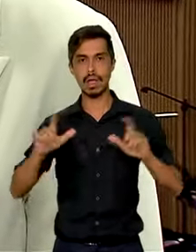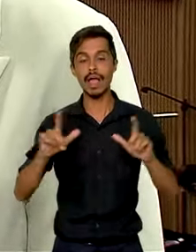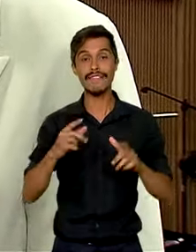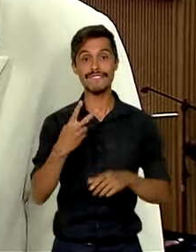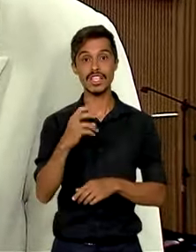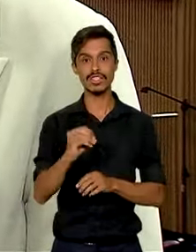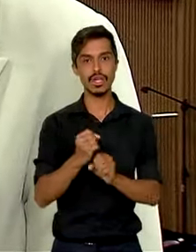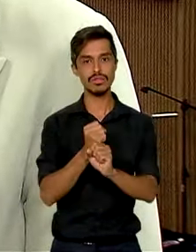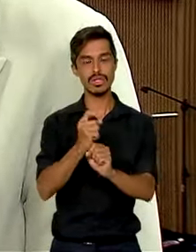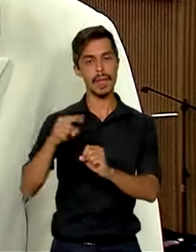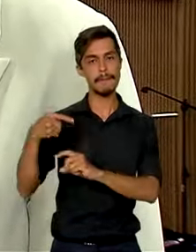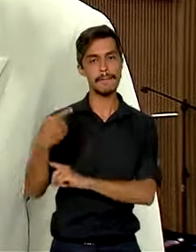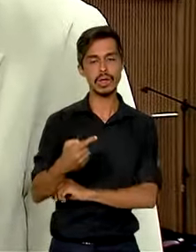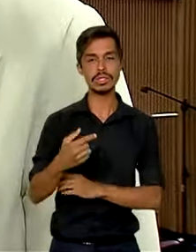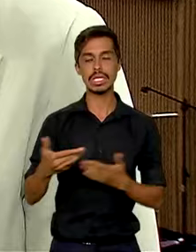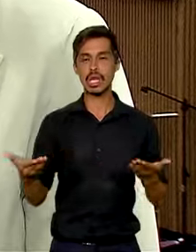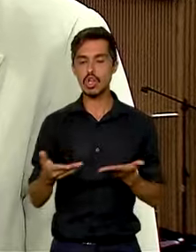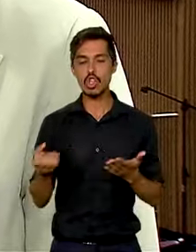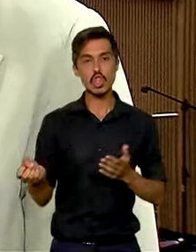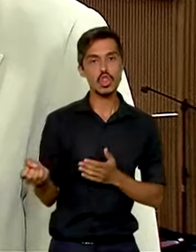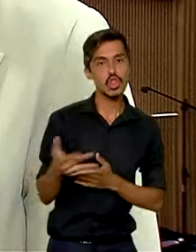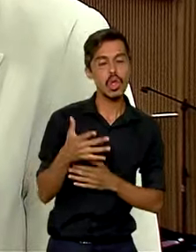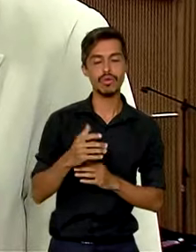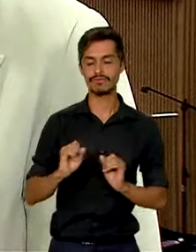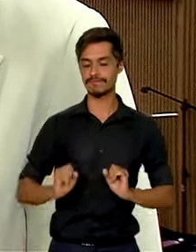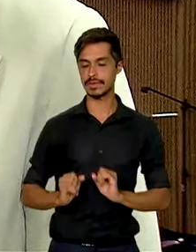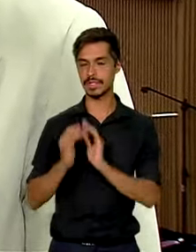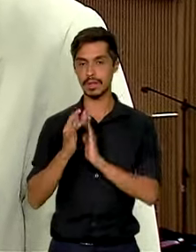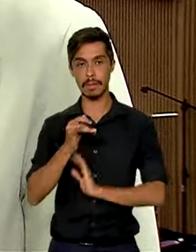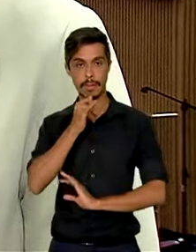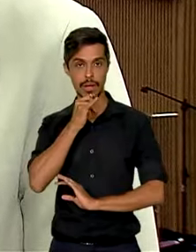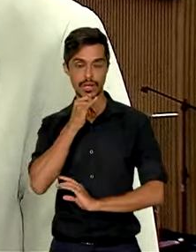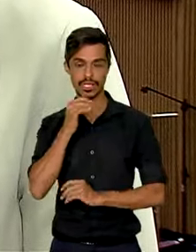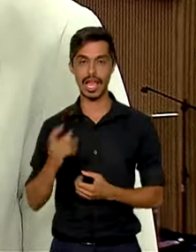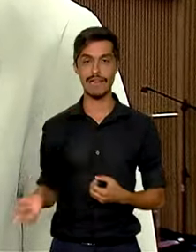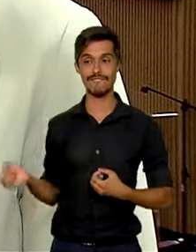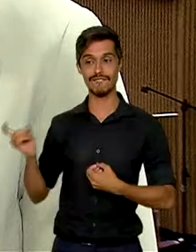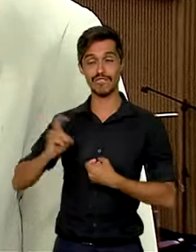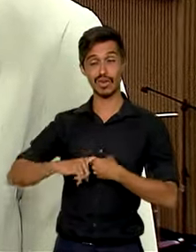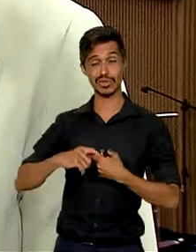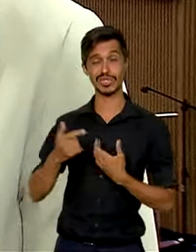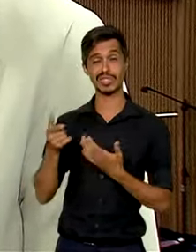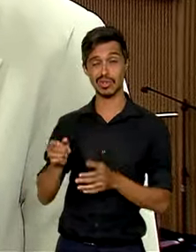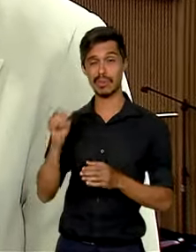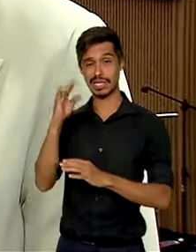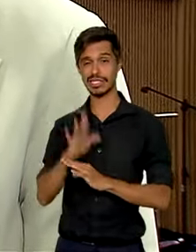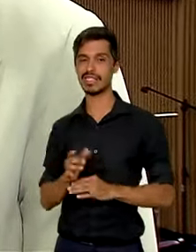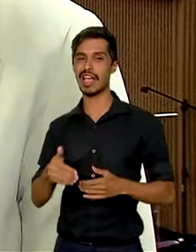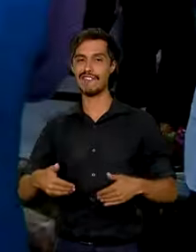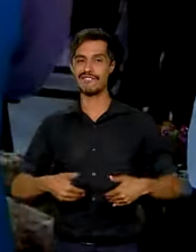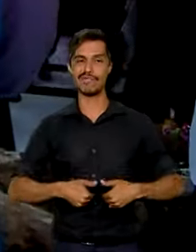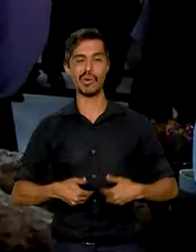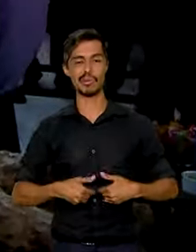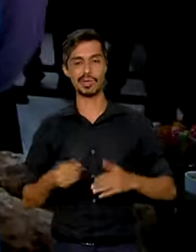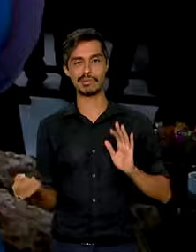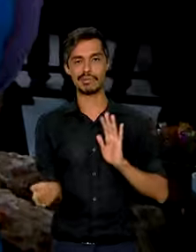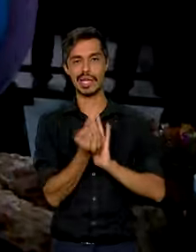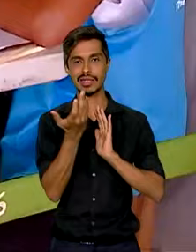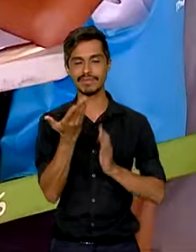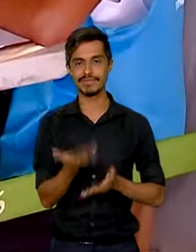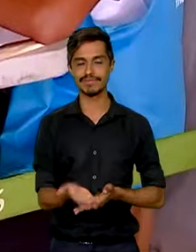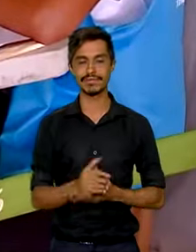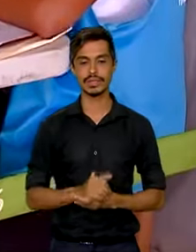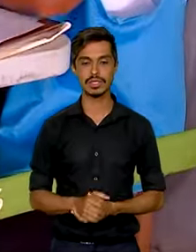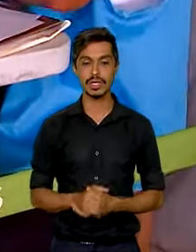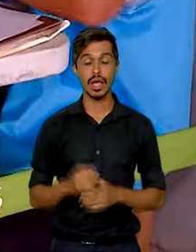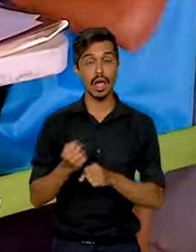depois a iniciativa enfrenta novos desafios como a volta do Brasil ao mapa da fome no ano passado